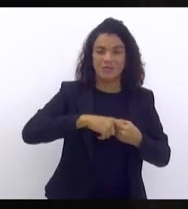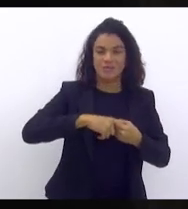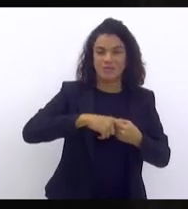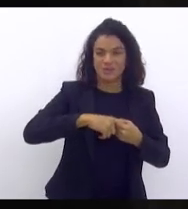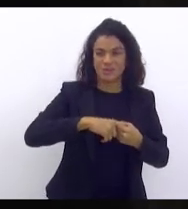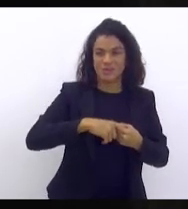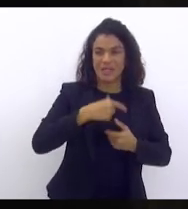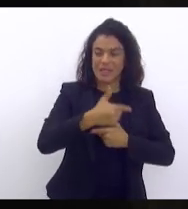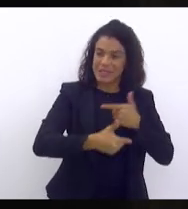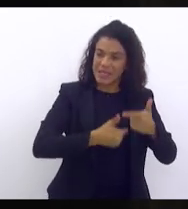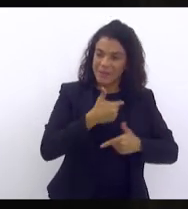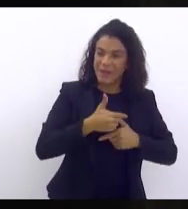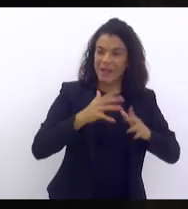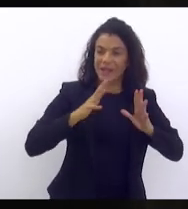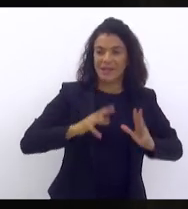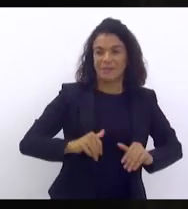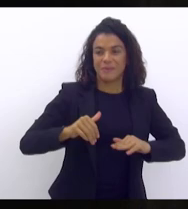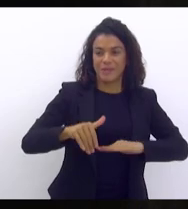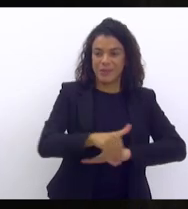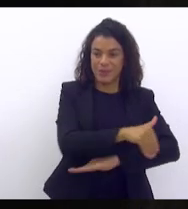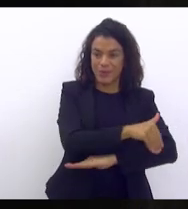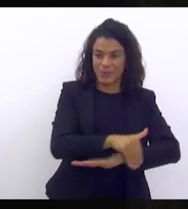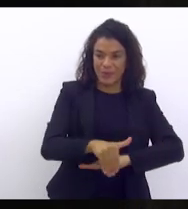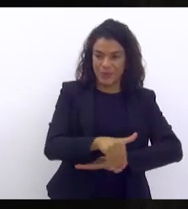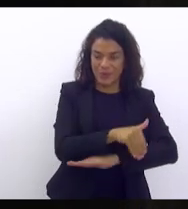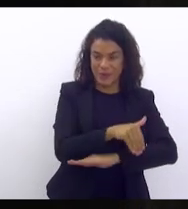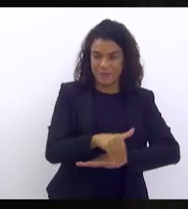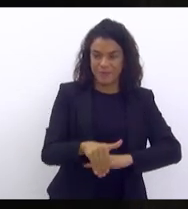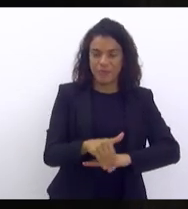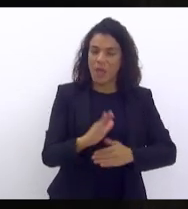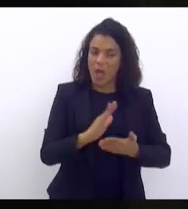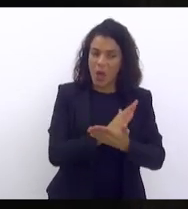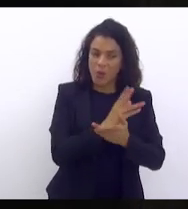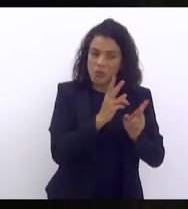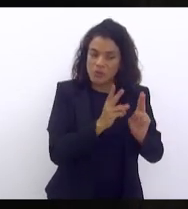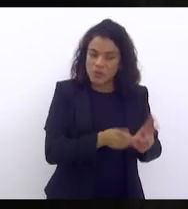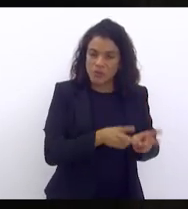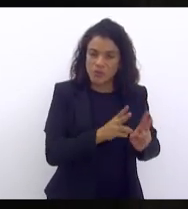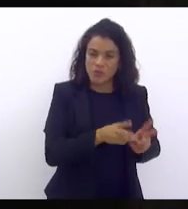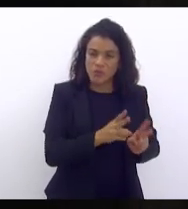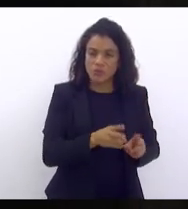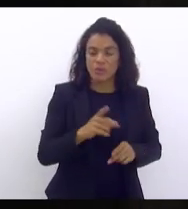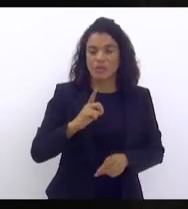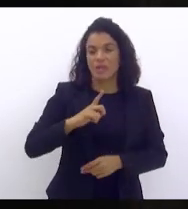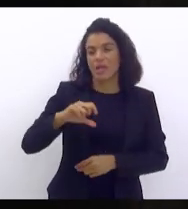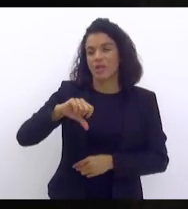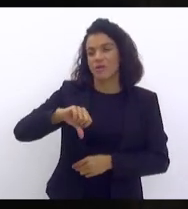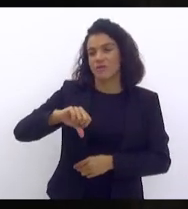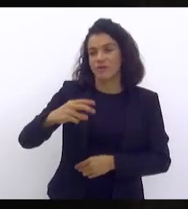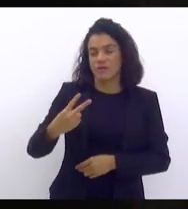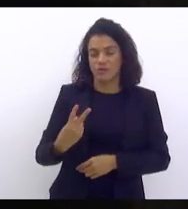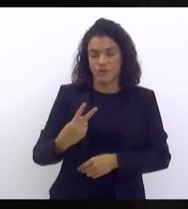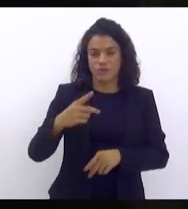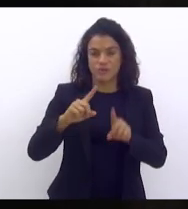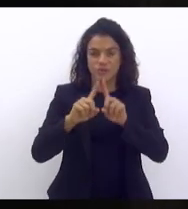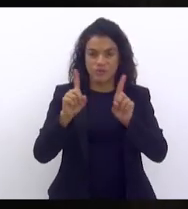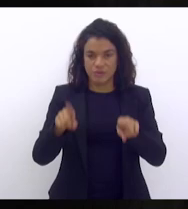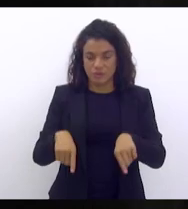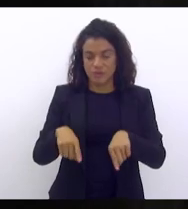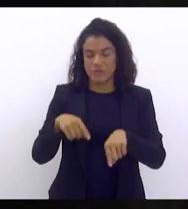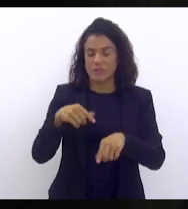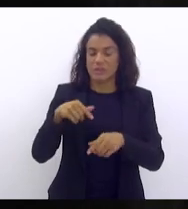nossa empresa. E alguns se encontram lá até hoje. Tem 92 funcionários trabalhando na Secretaria de